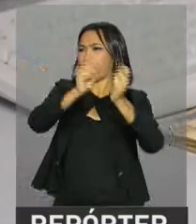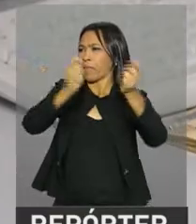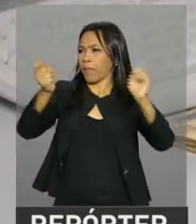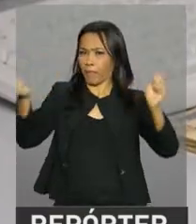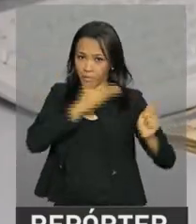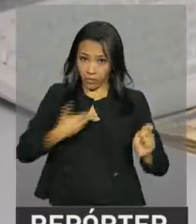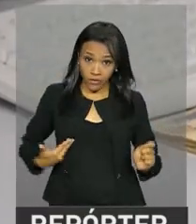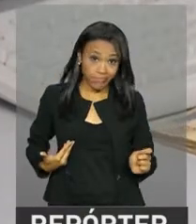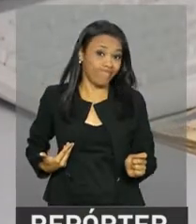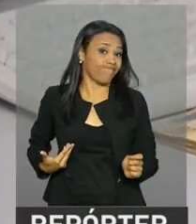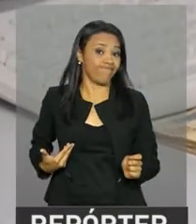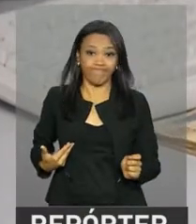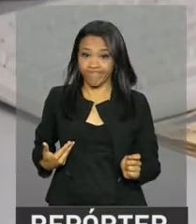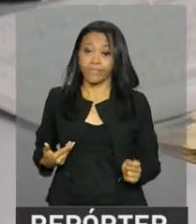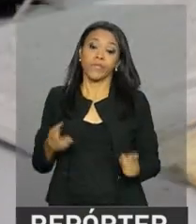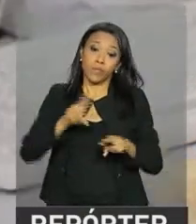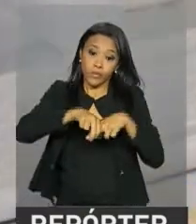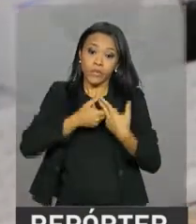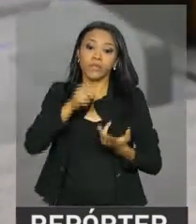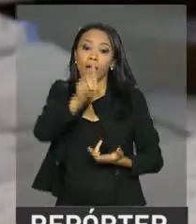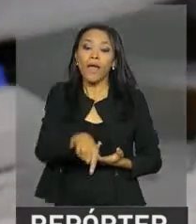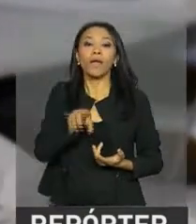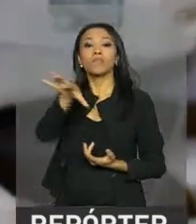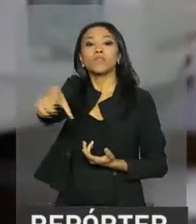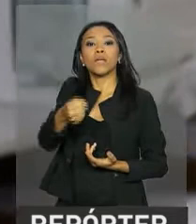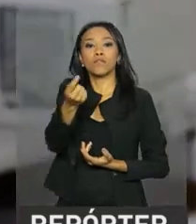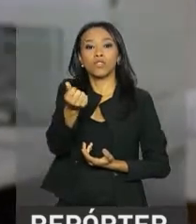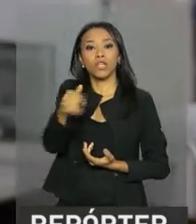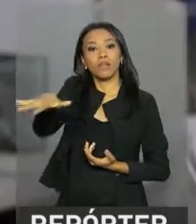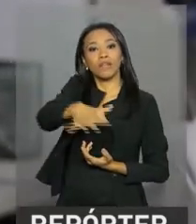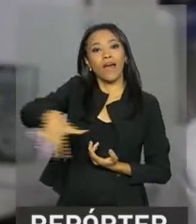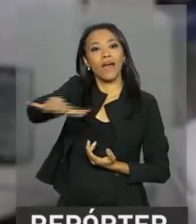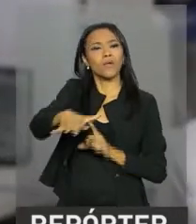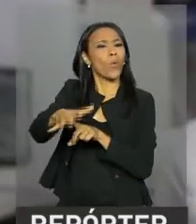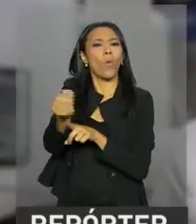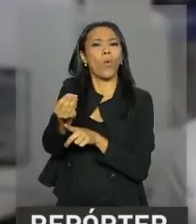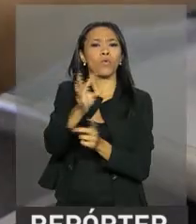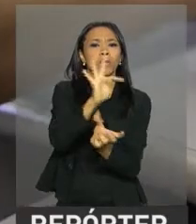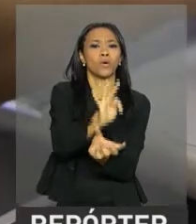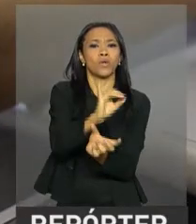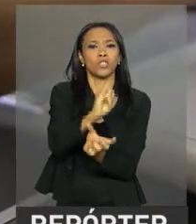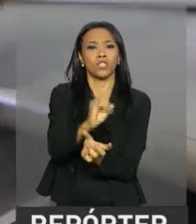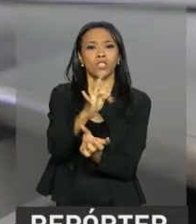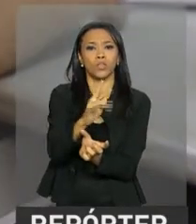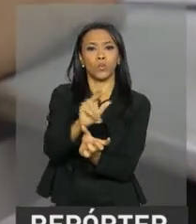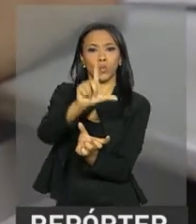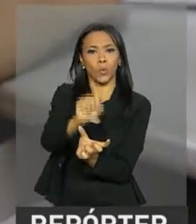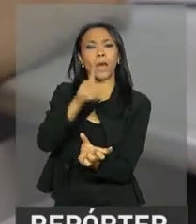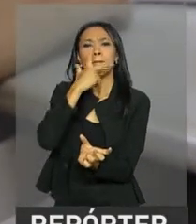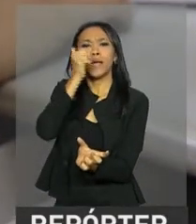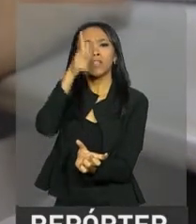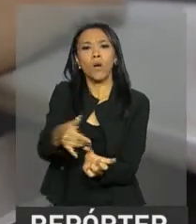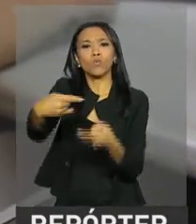por conta disso são buscados recursos no mercado por meio da venda de títulos públicos que funcionam como cheque